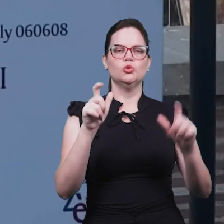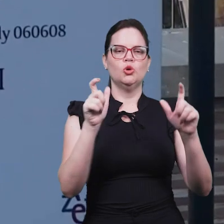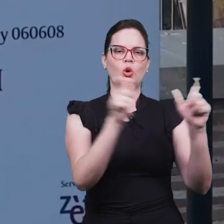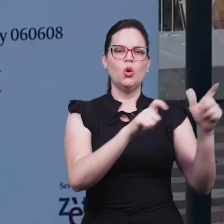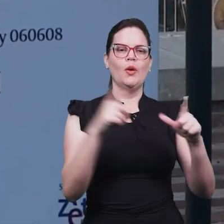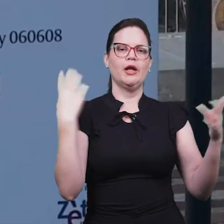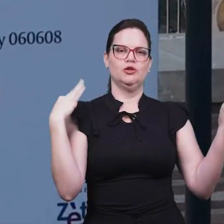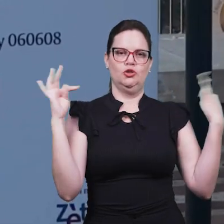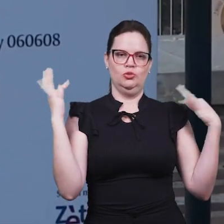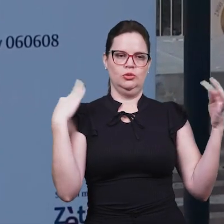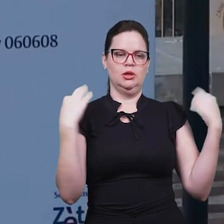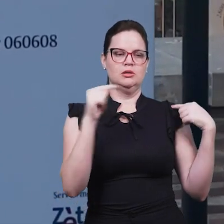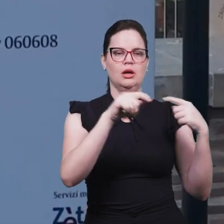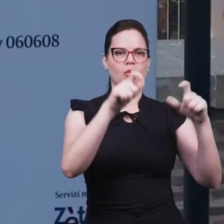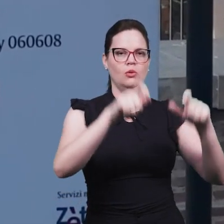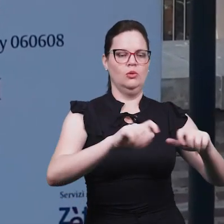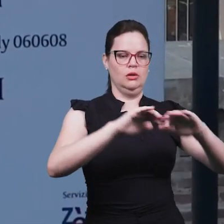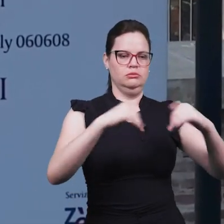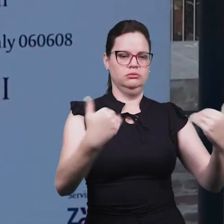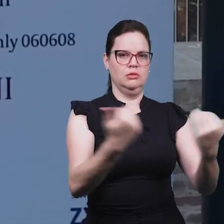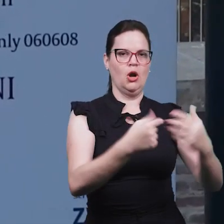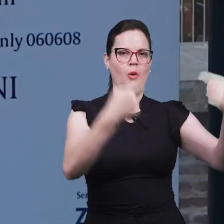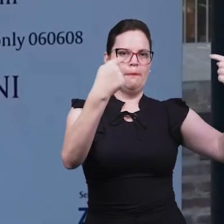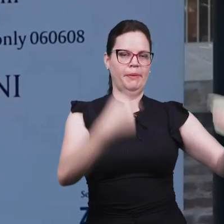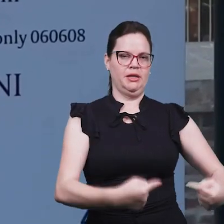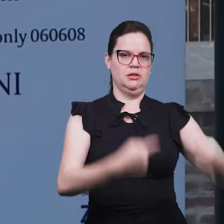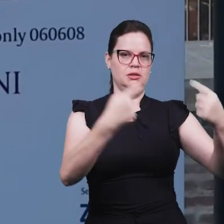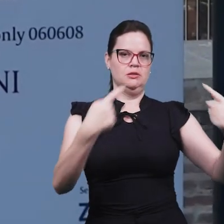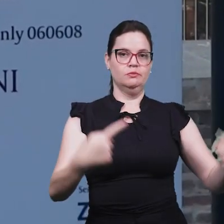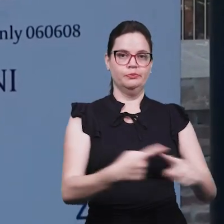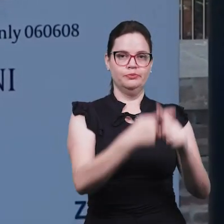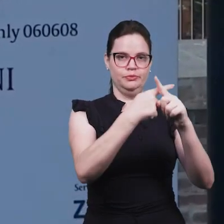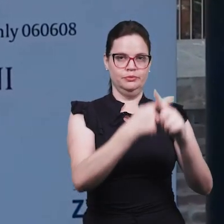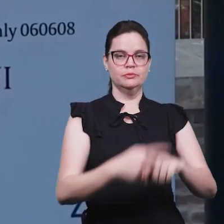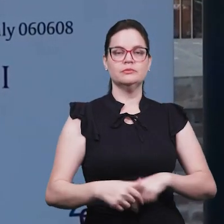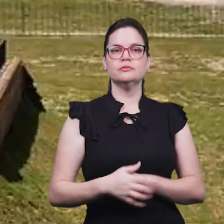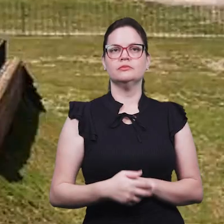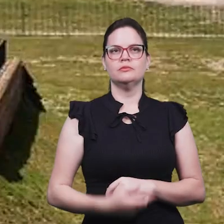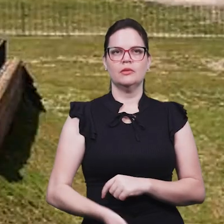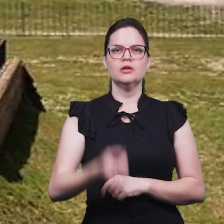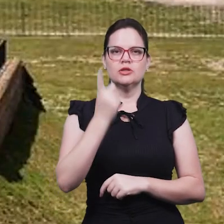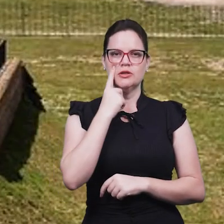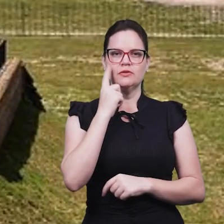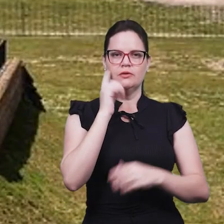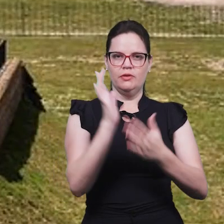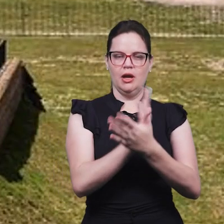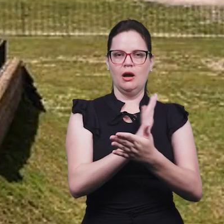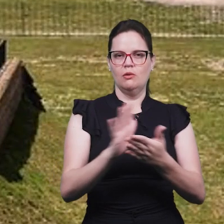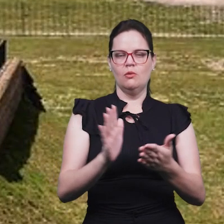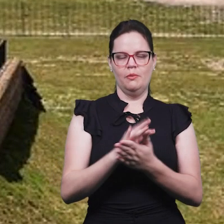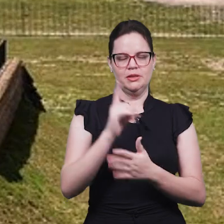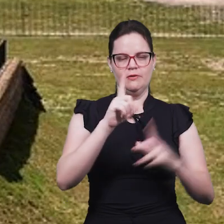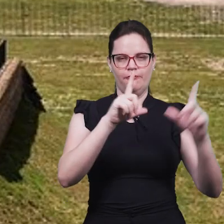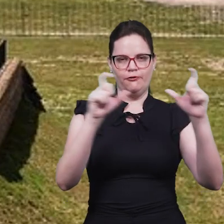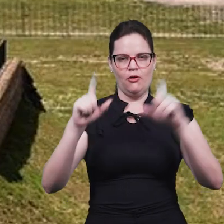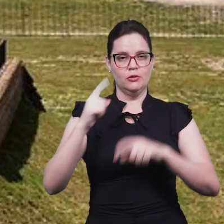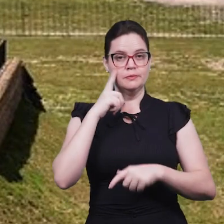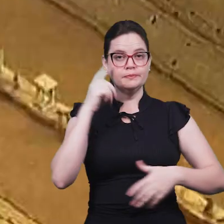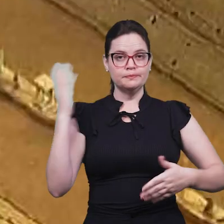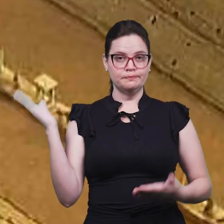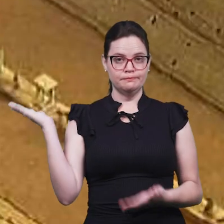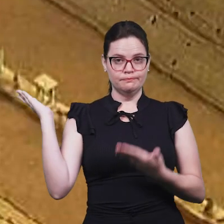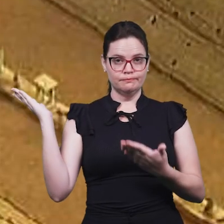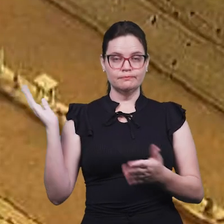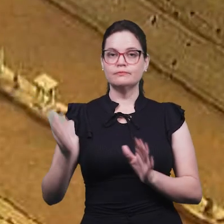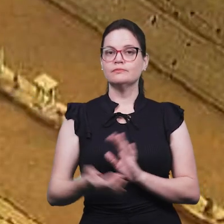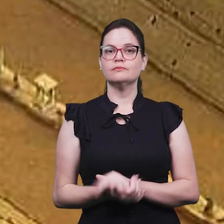de competições, Nós temos aí muitas imagens dessa região. Então,